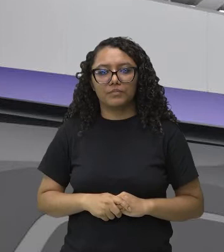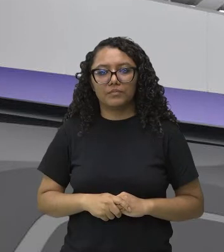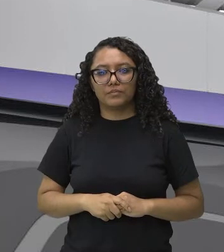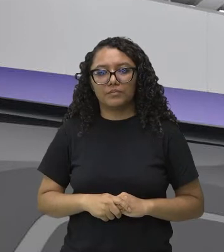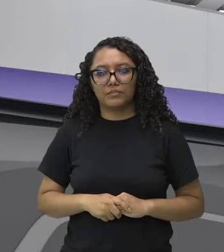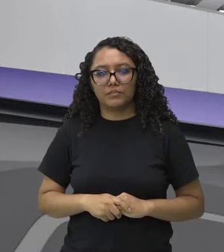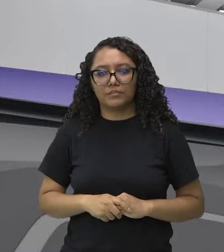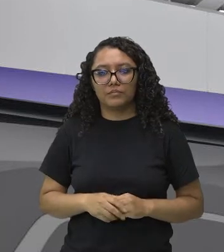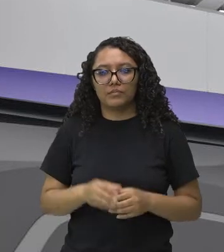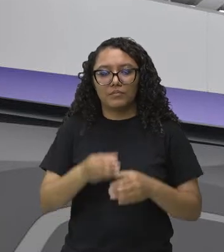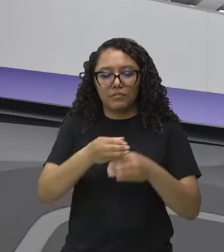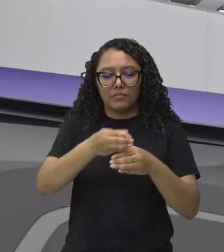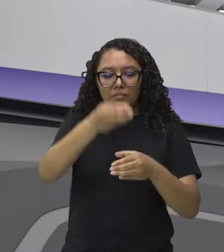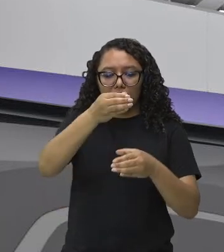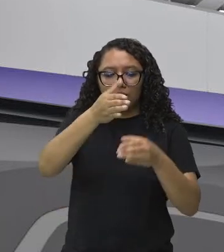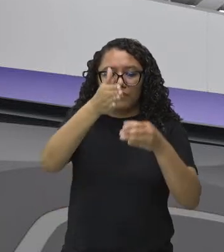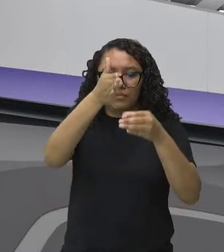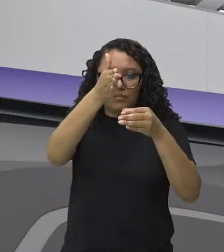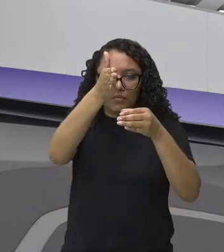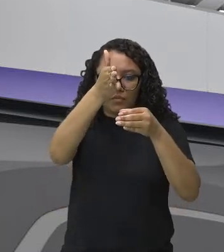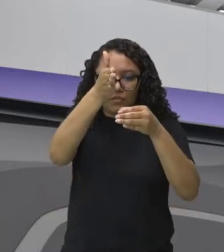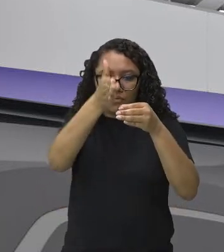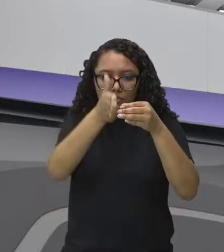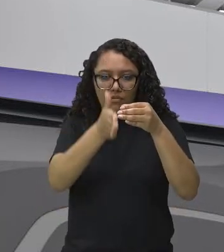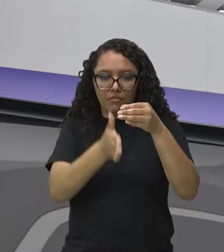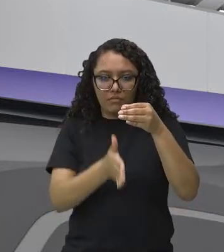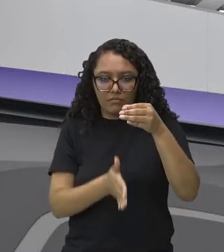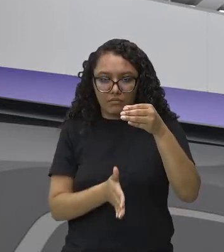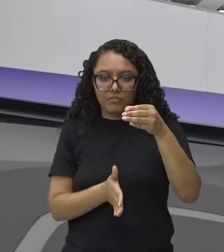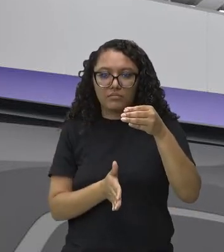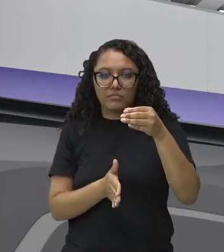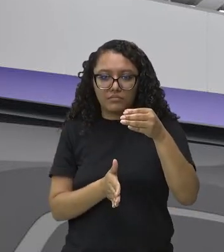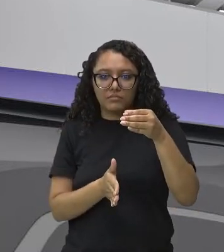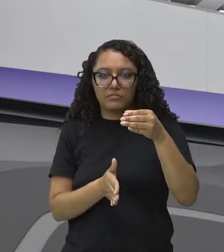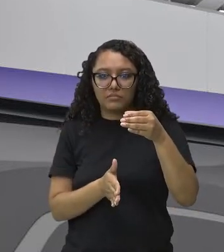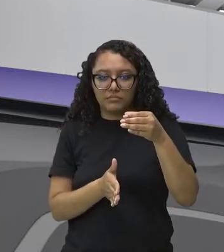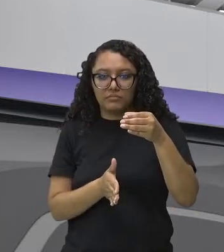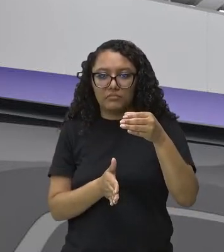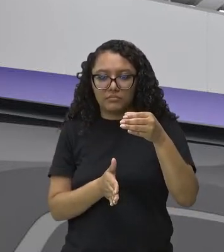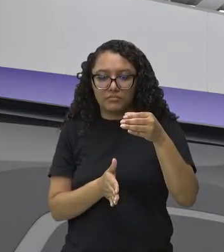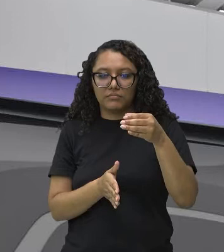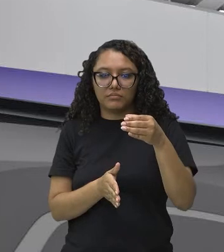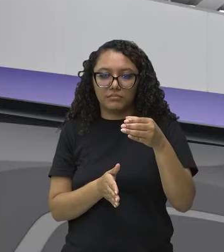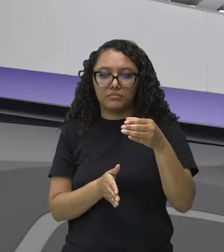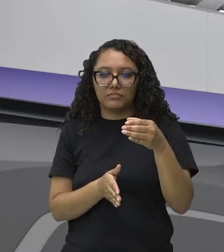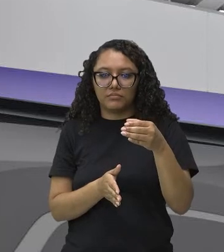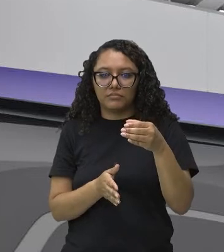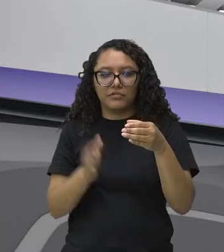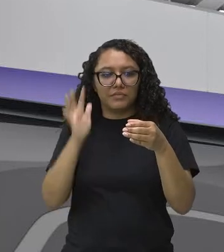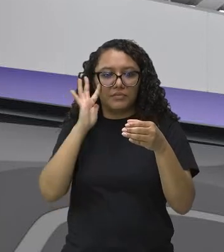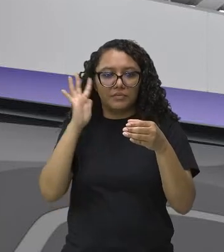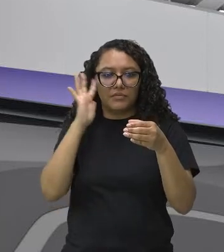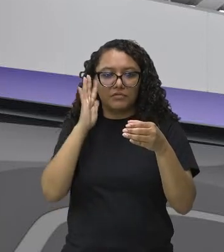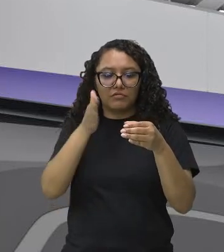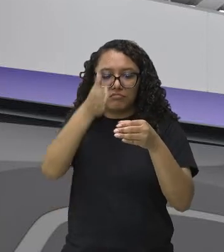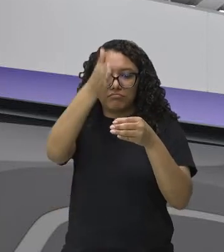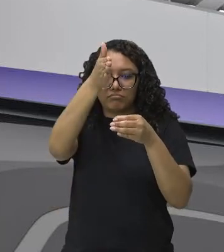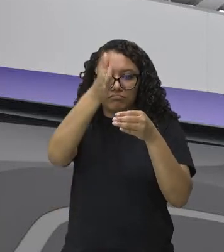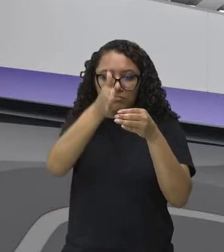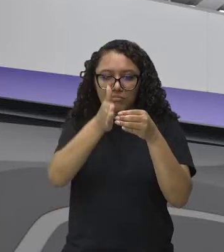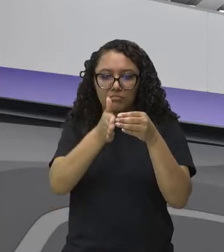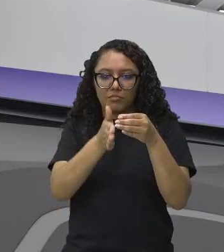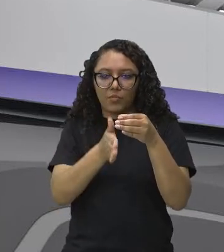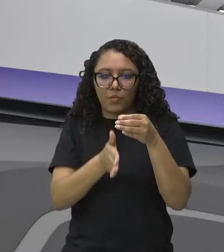um corte vertical nesse cilindro, né? Vamos imaginar aqui eu fazendo um corte vertical nesse